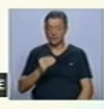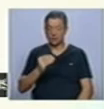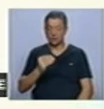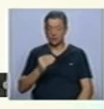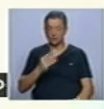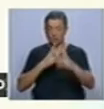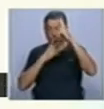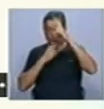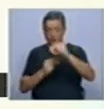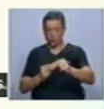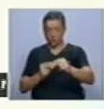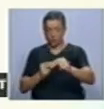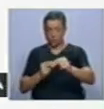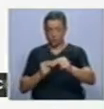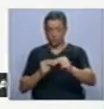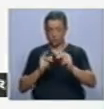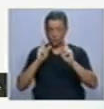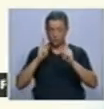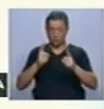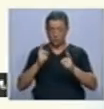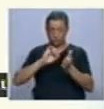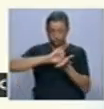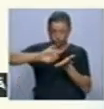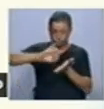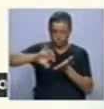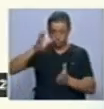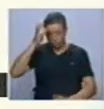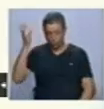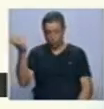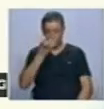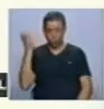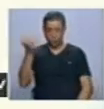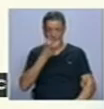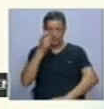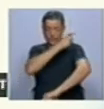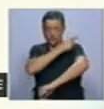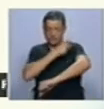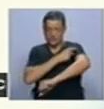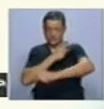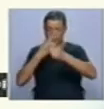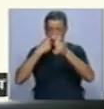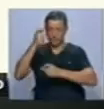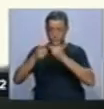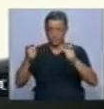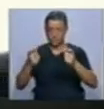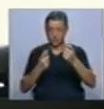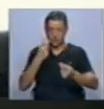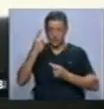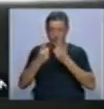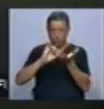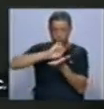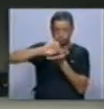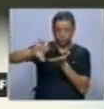nossa Lua continha uma espécie de um depósito cultural, digamos assim, representativo da humanidade, e em que alguns desses depósitos